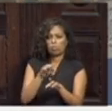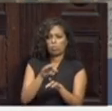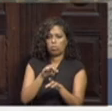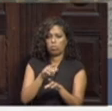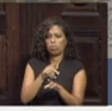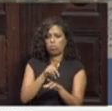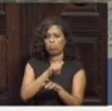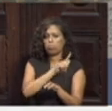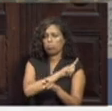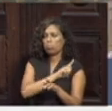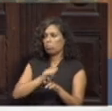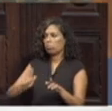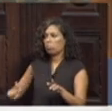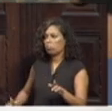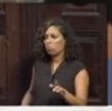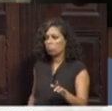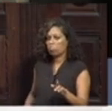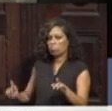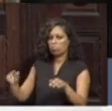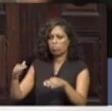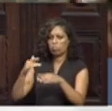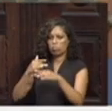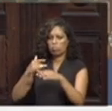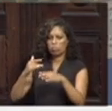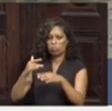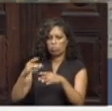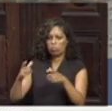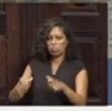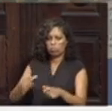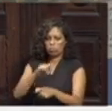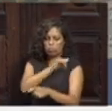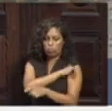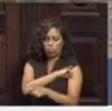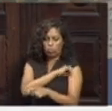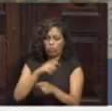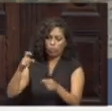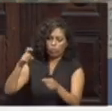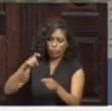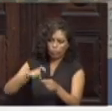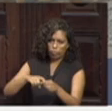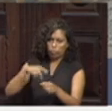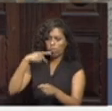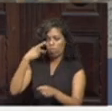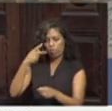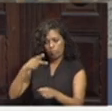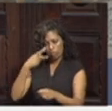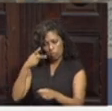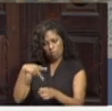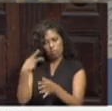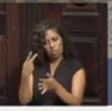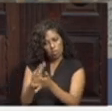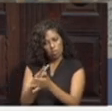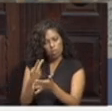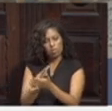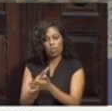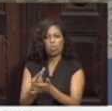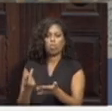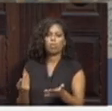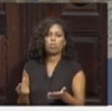voltou a repetir, senhor presidente, voltou a repetir o absurdo que ele